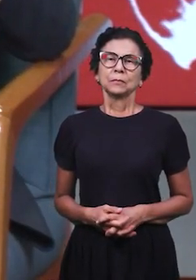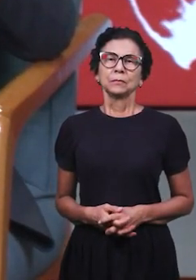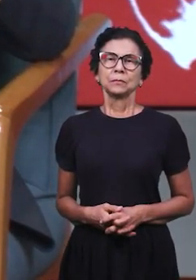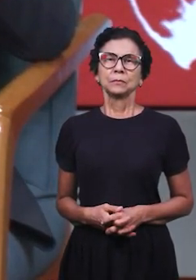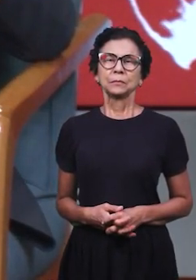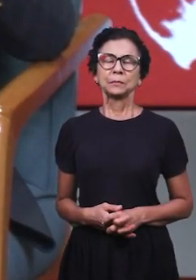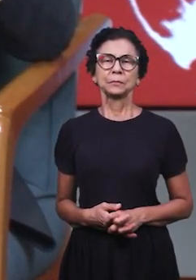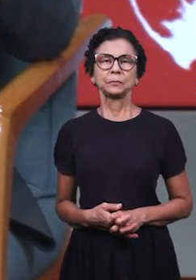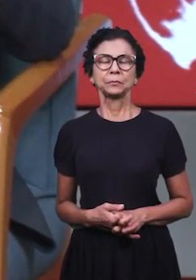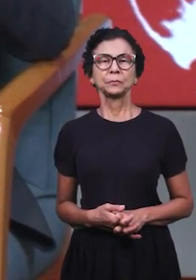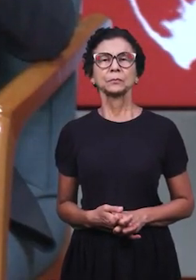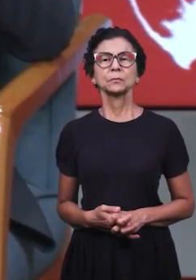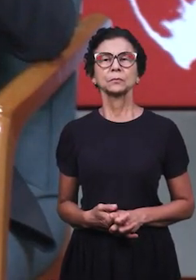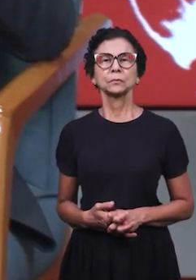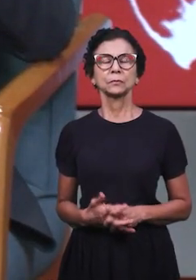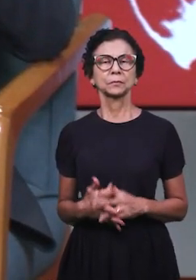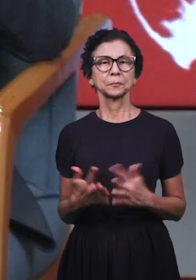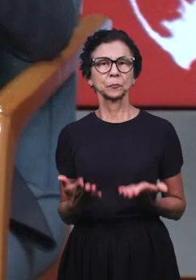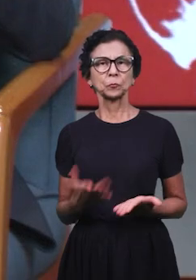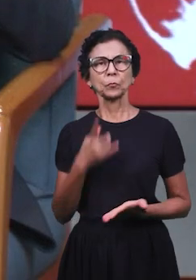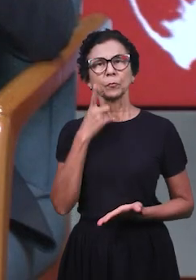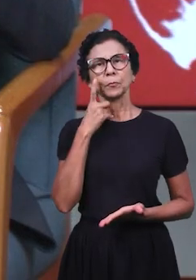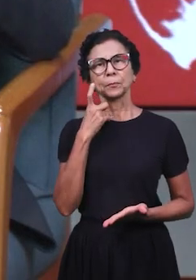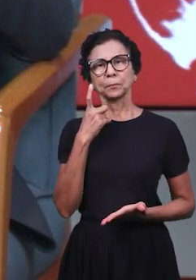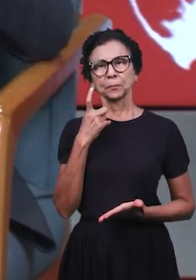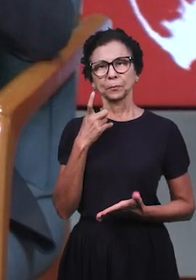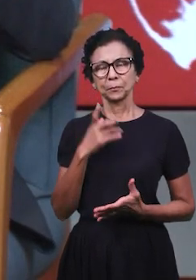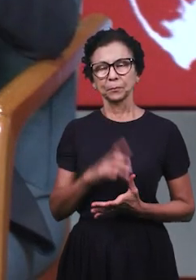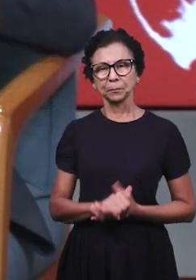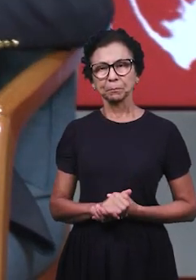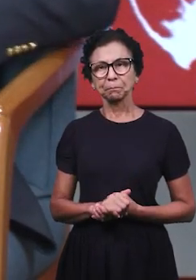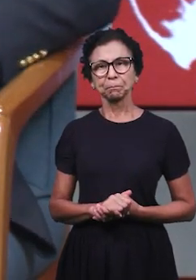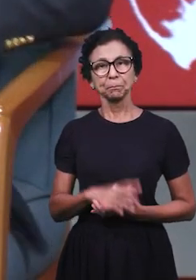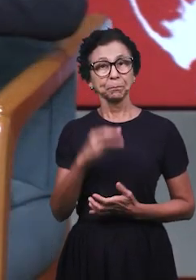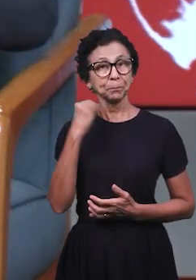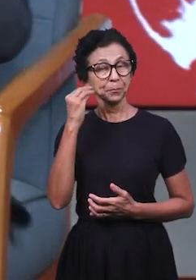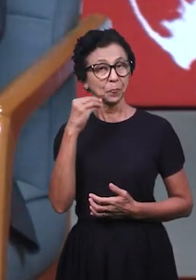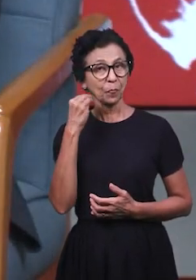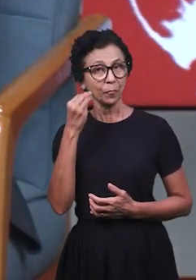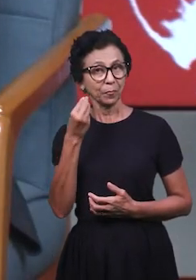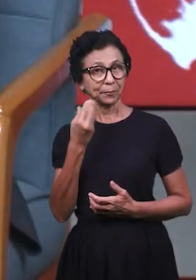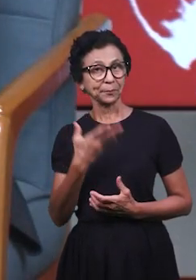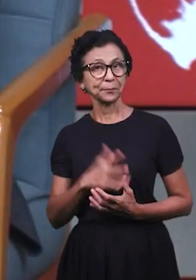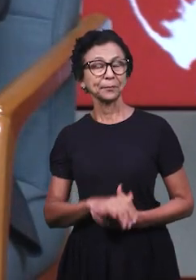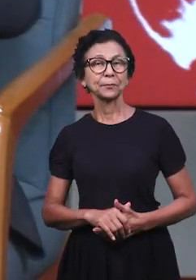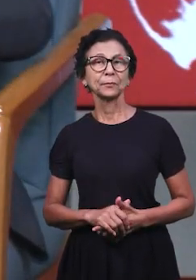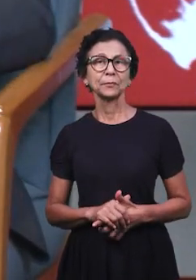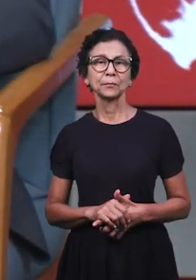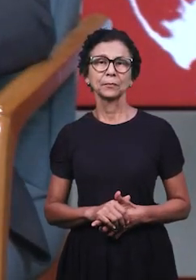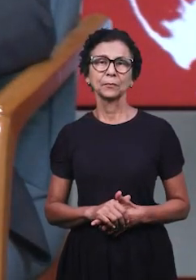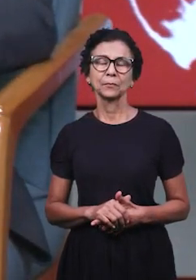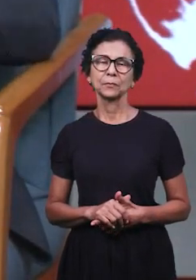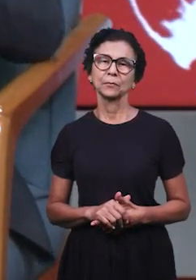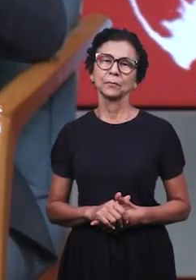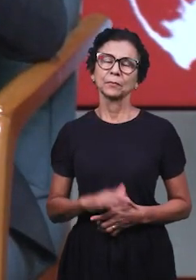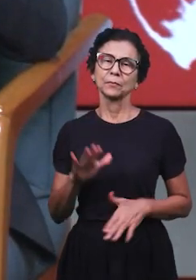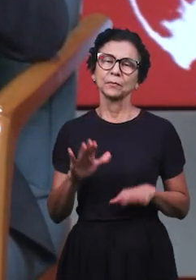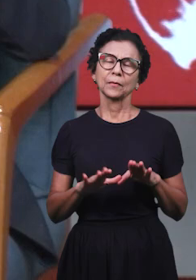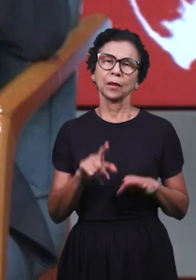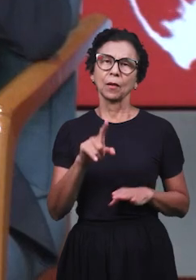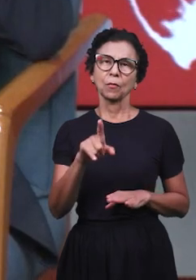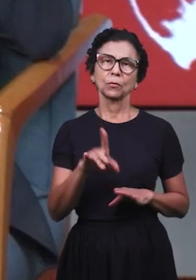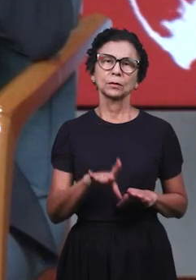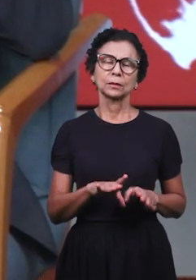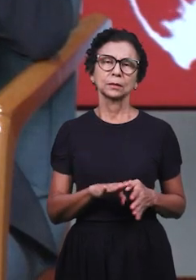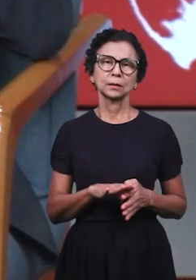é muito interessante a experiência. Eu estou falando aqui, se você que está ouvindo, às vezes você